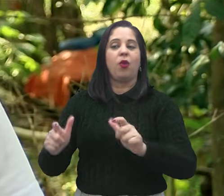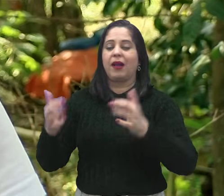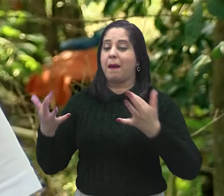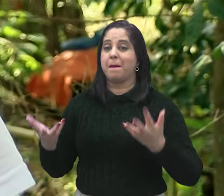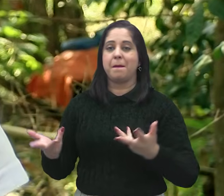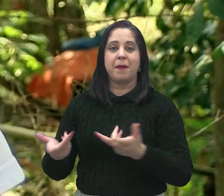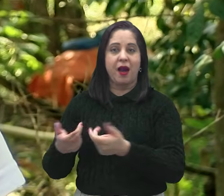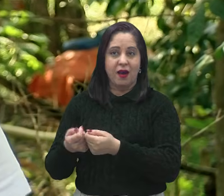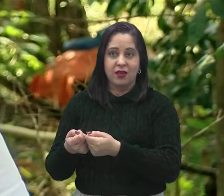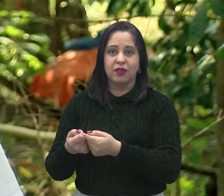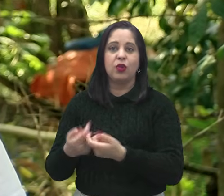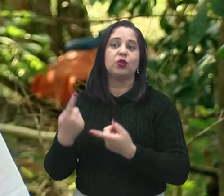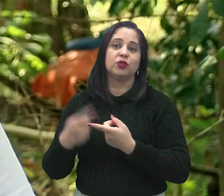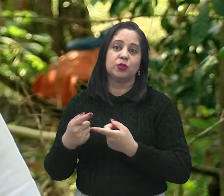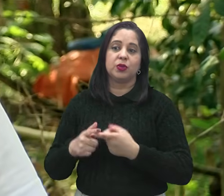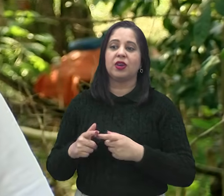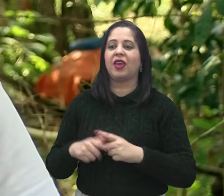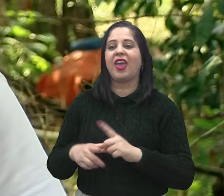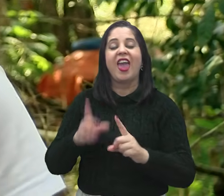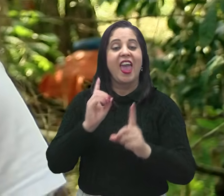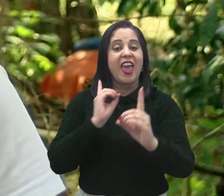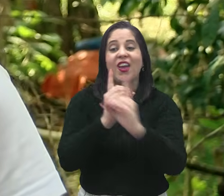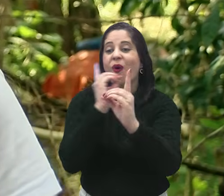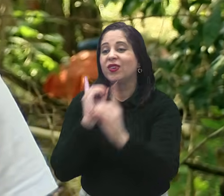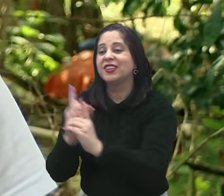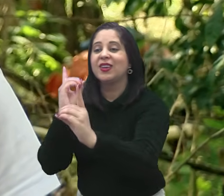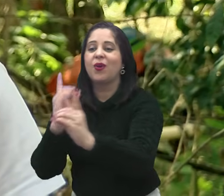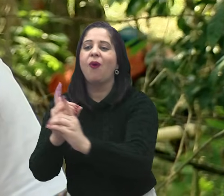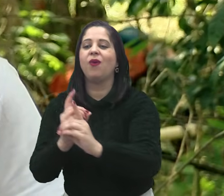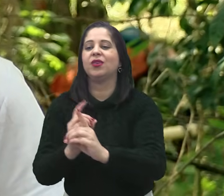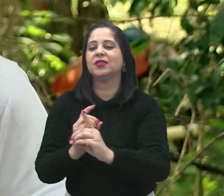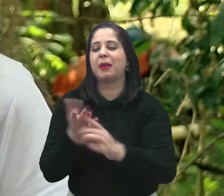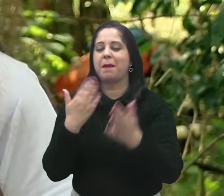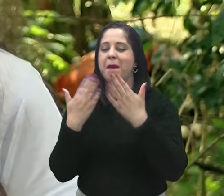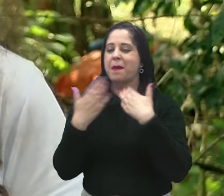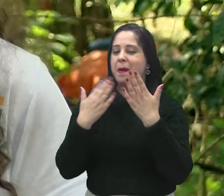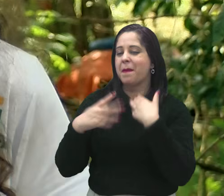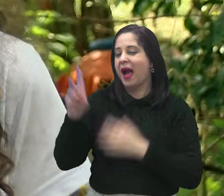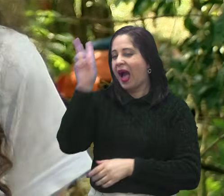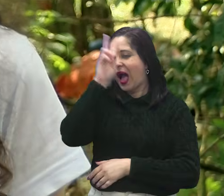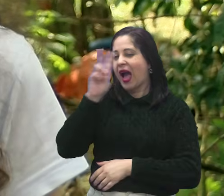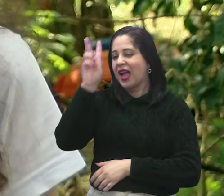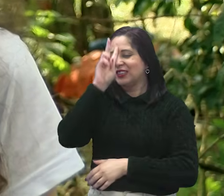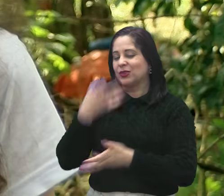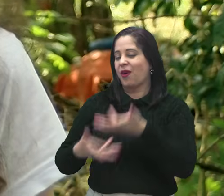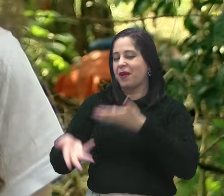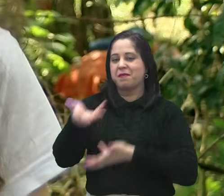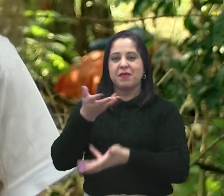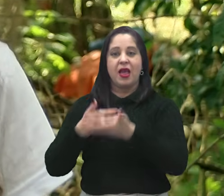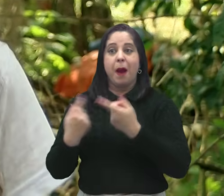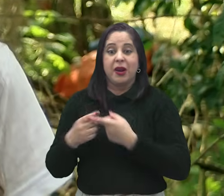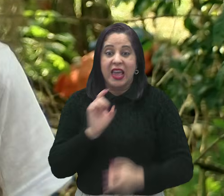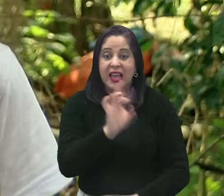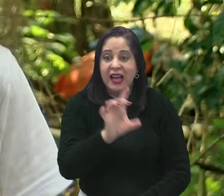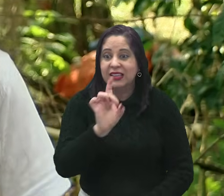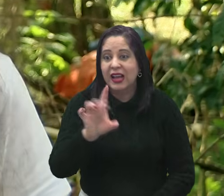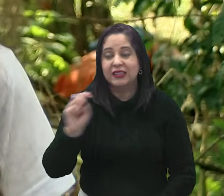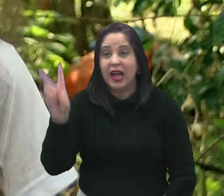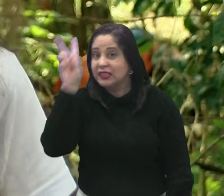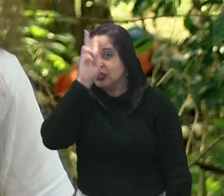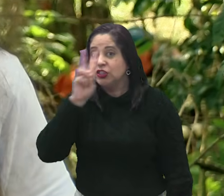pessoas, onde a gente conhecia as histórias, porque cada um tem uma história de vida. Então, tem histórias de vida que você fala assim,